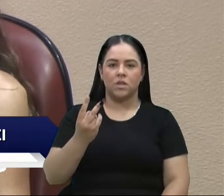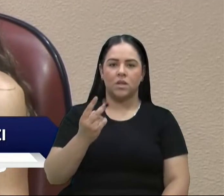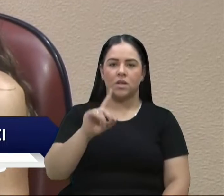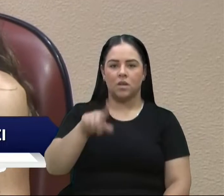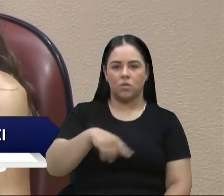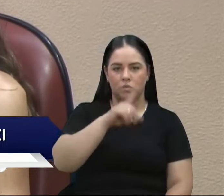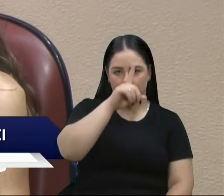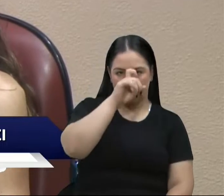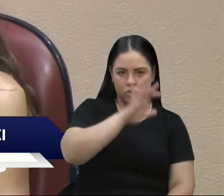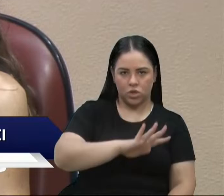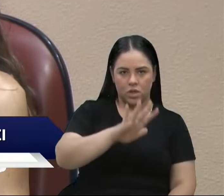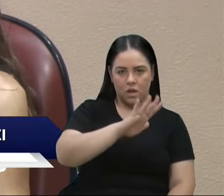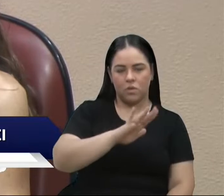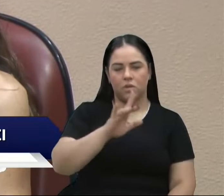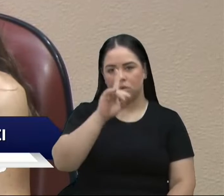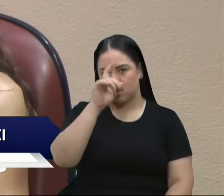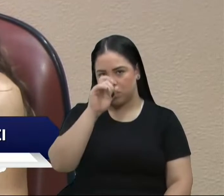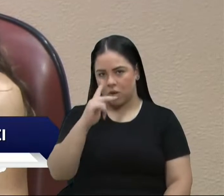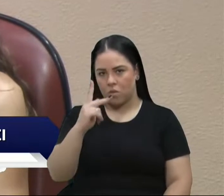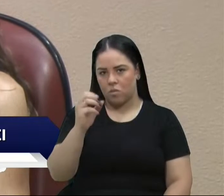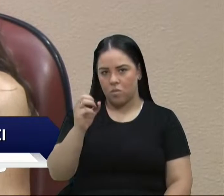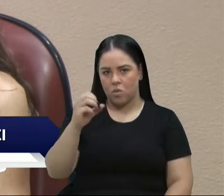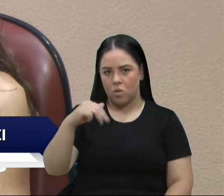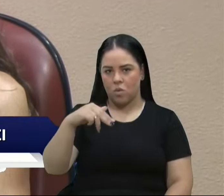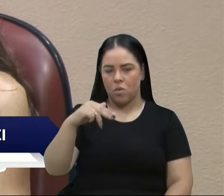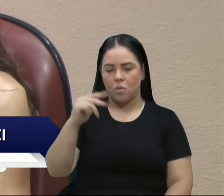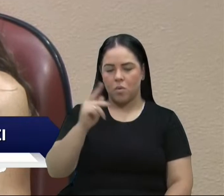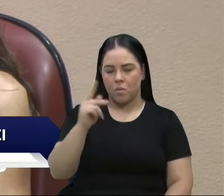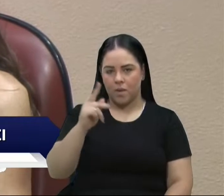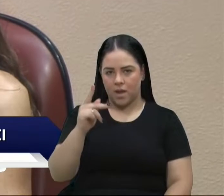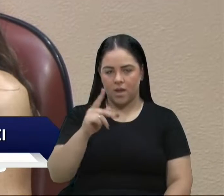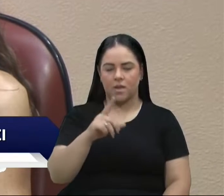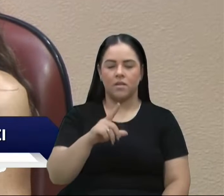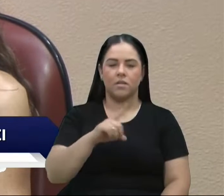e o Hospital Pompeia. Então, o Hospital Geral faz